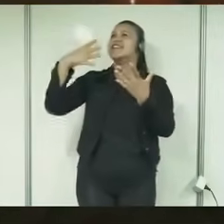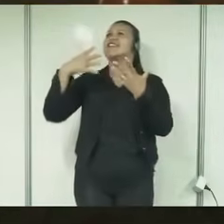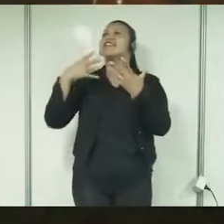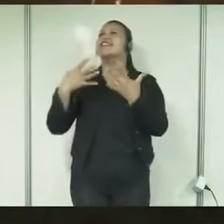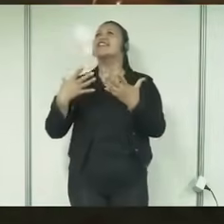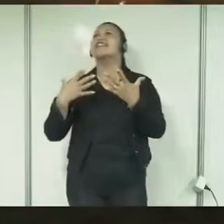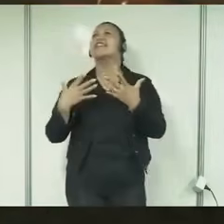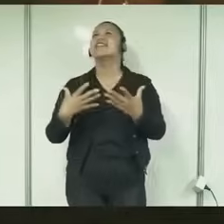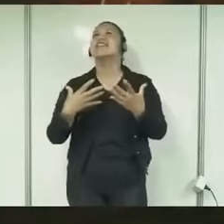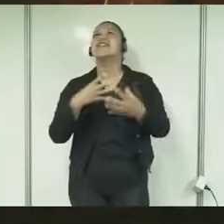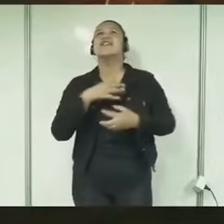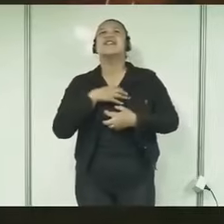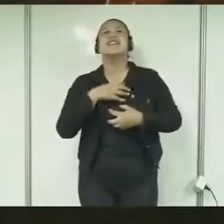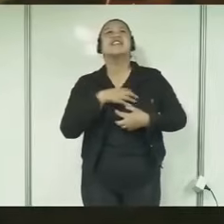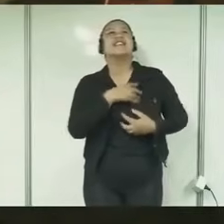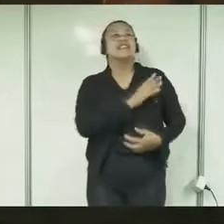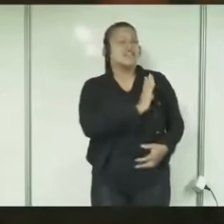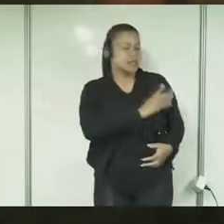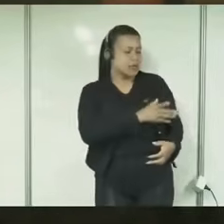coração.